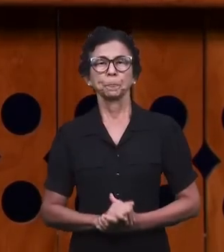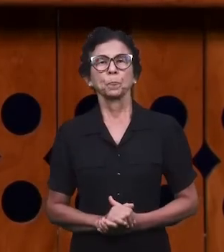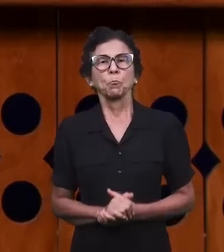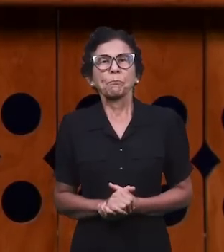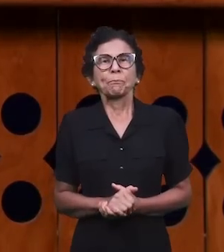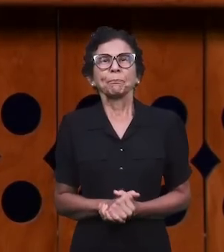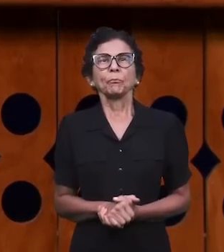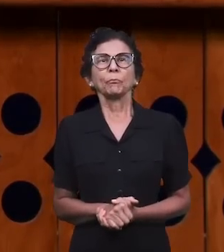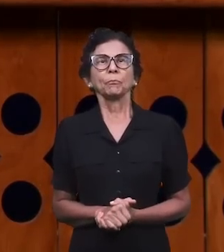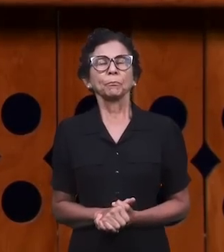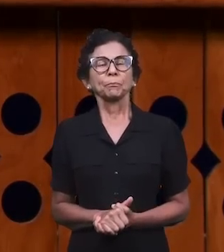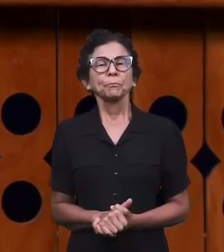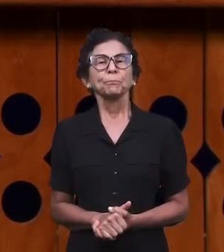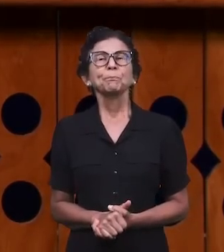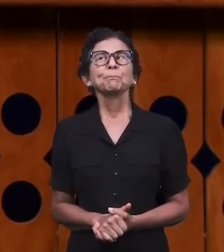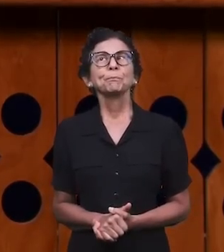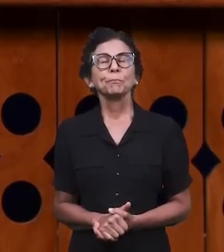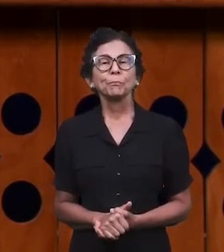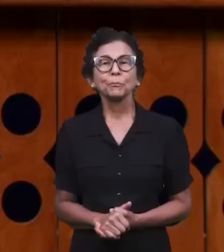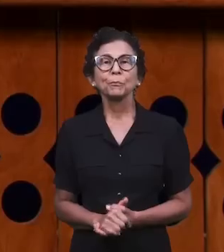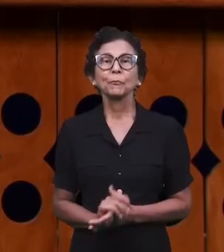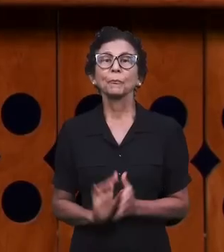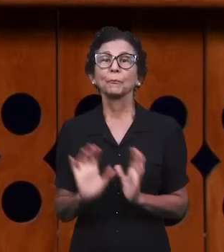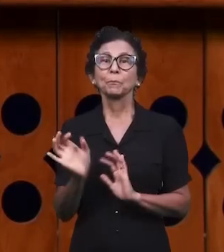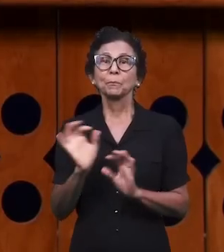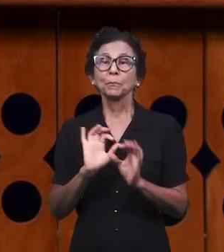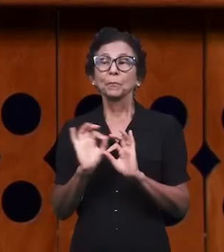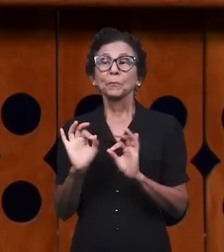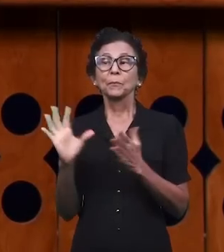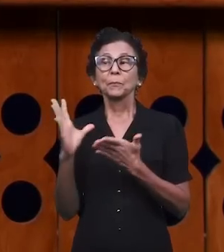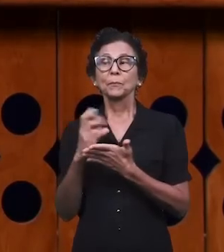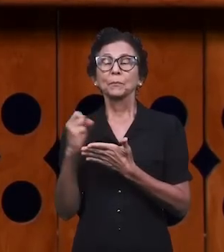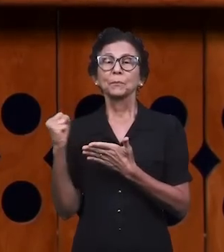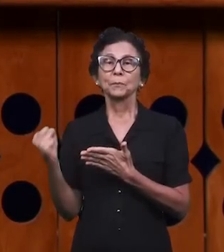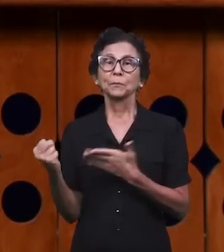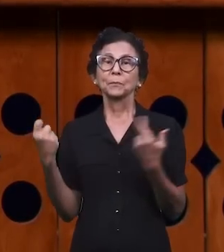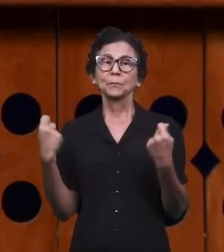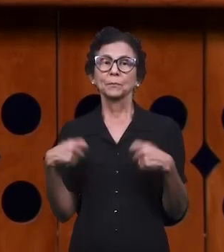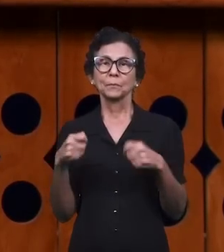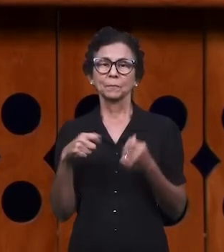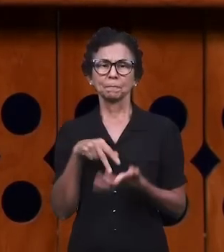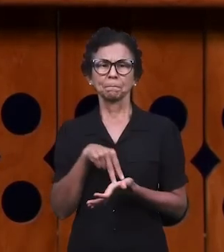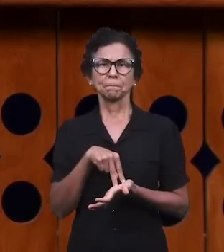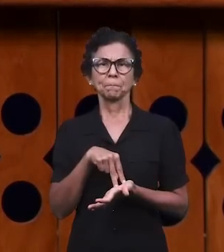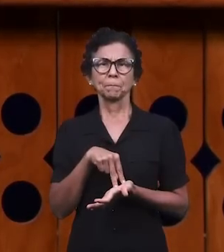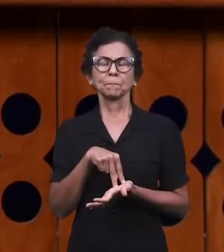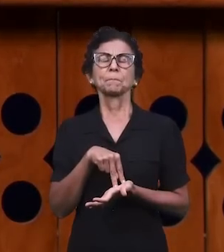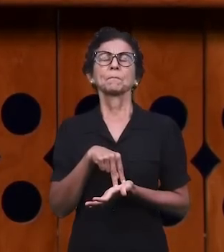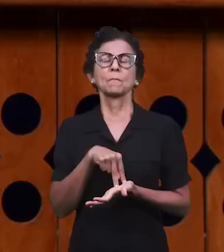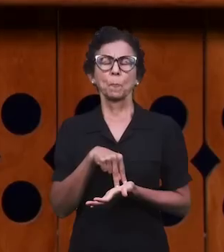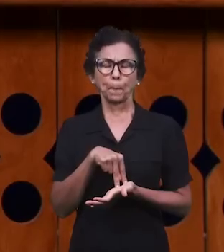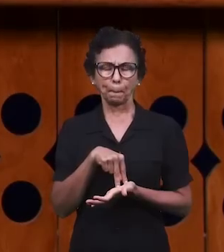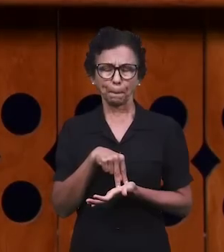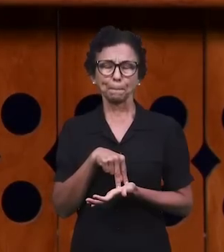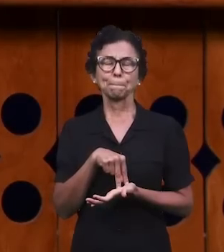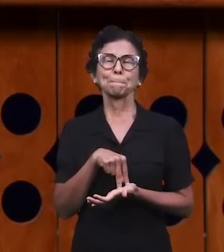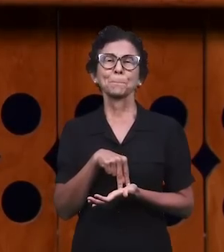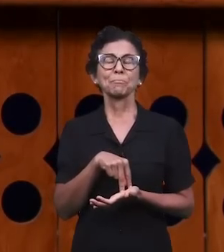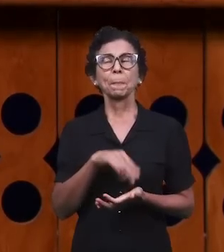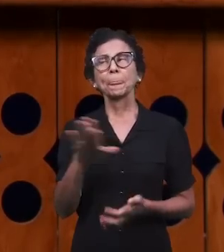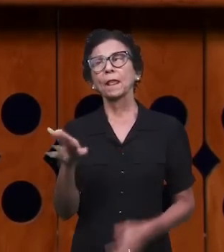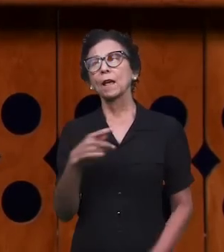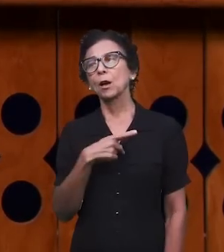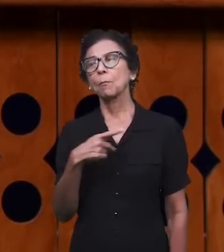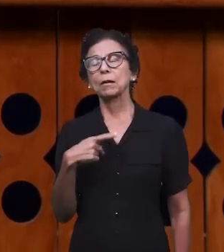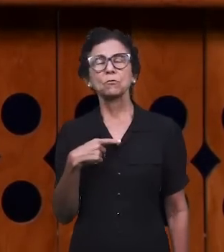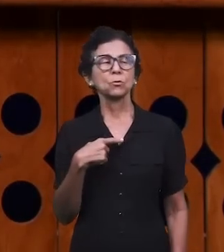qual é? É a preparação para o arrebatamento. Então, nós precisamos estar posto nisso. Firmes nisso. Pastor, eu